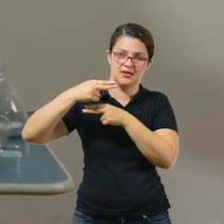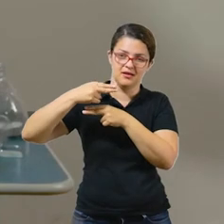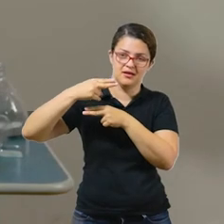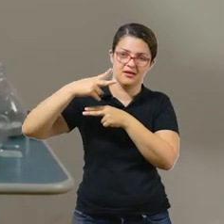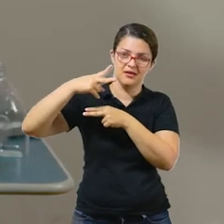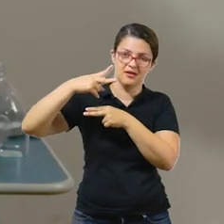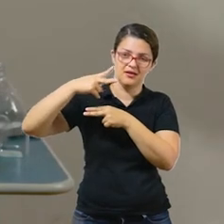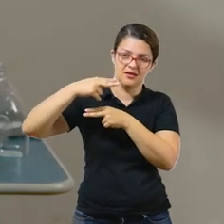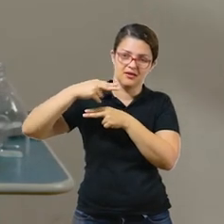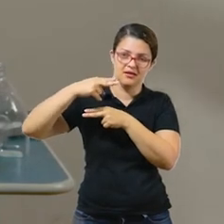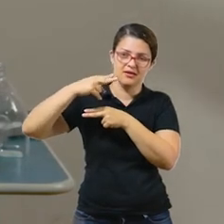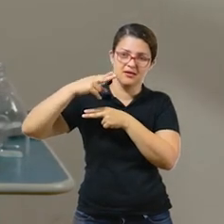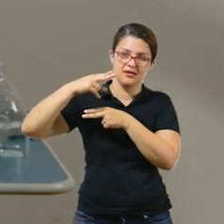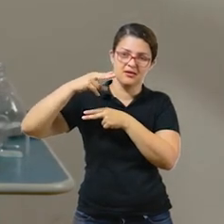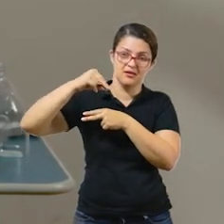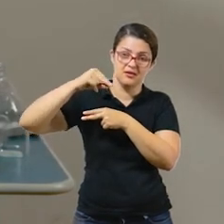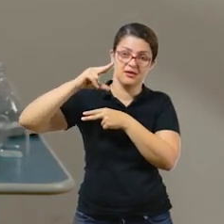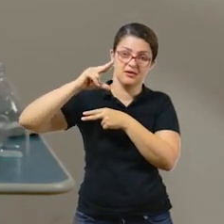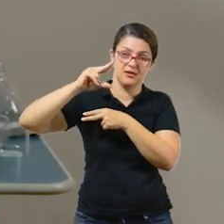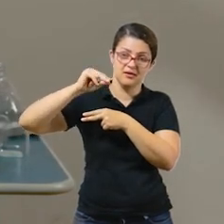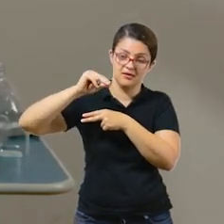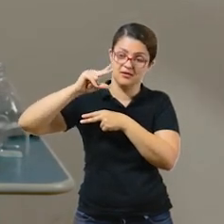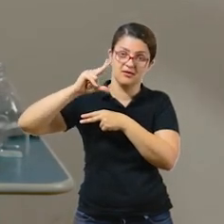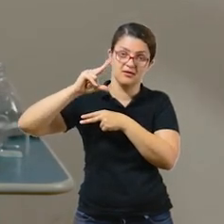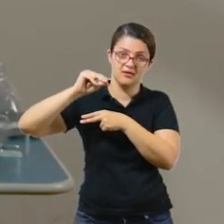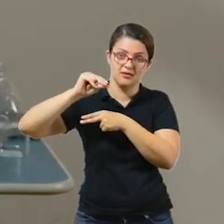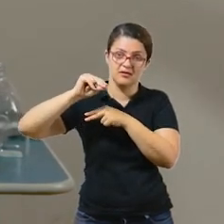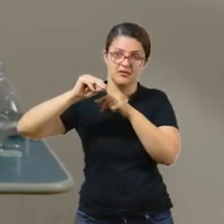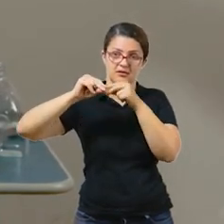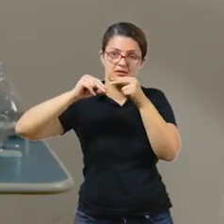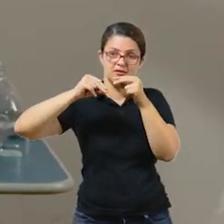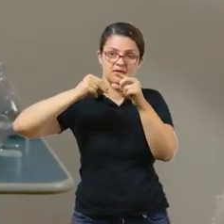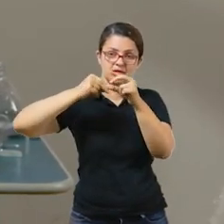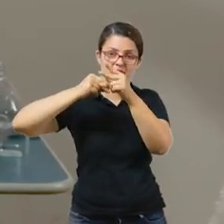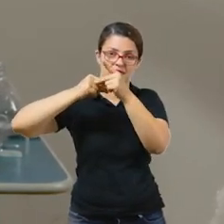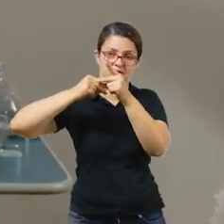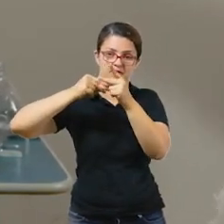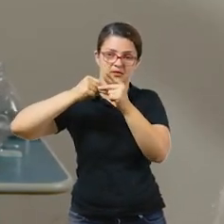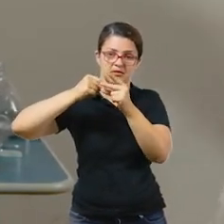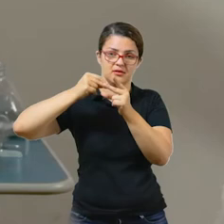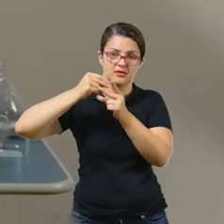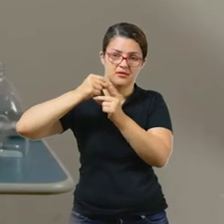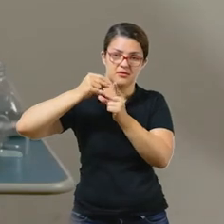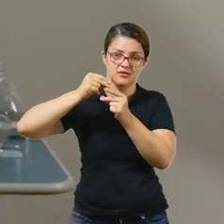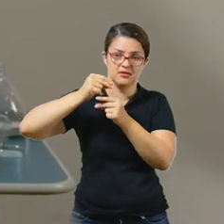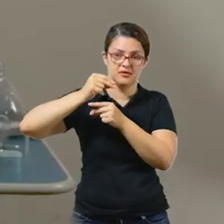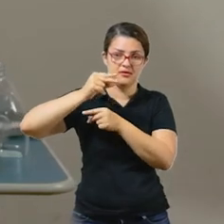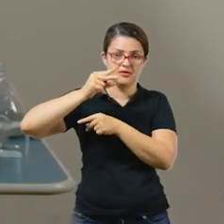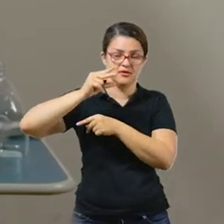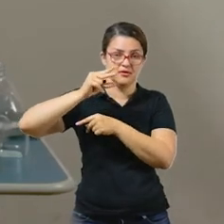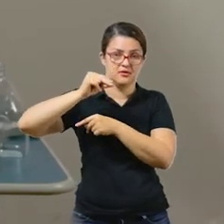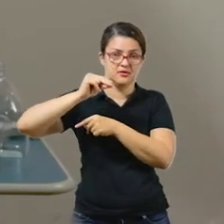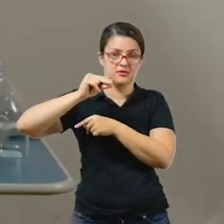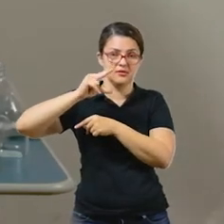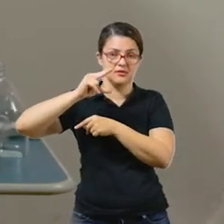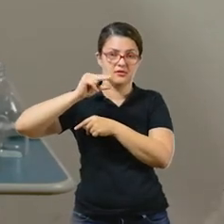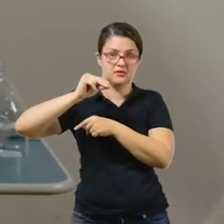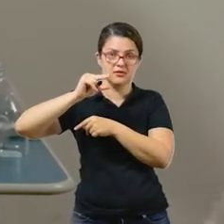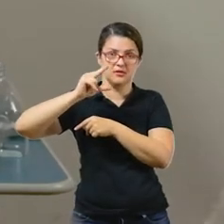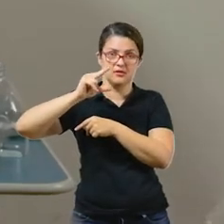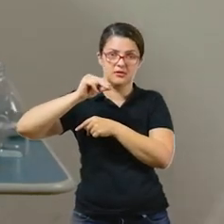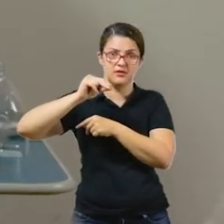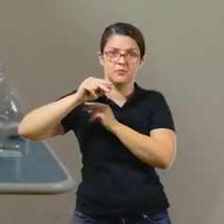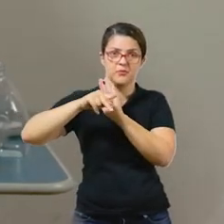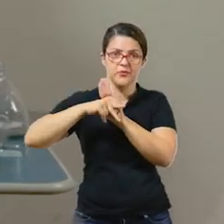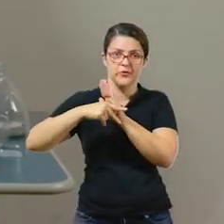nesse enfeite, né? Nessa atividade feita com um pregador de roupas, que é o lobo, que faz parte